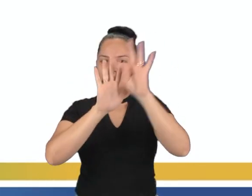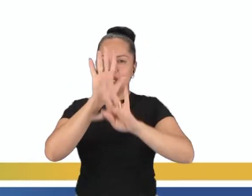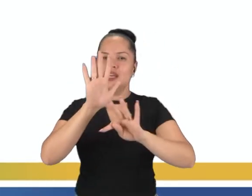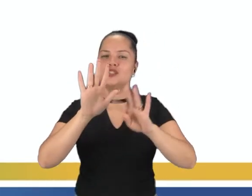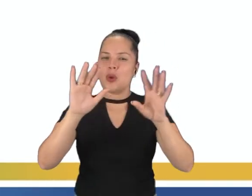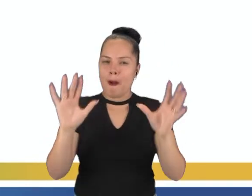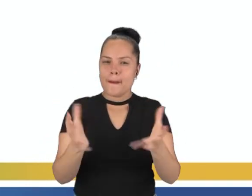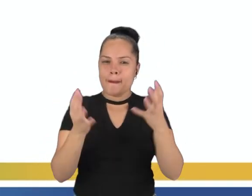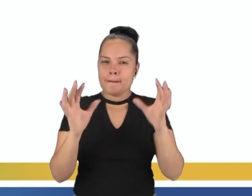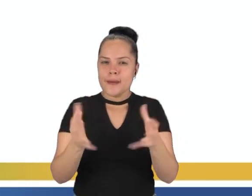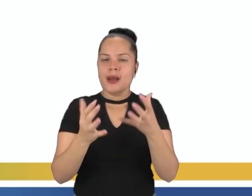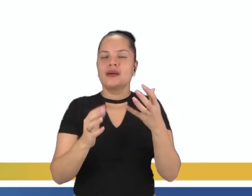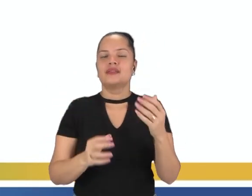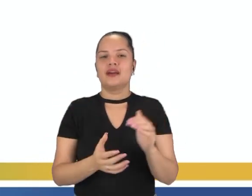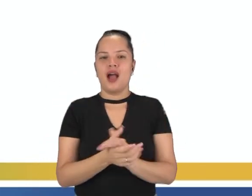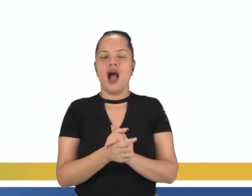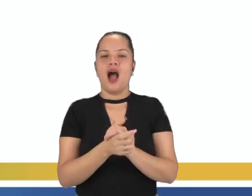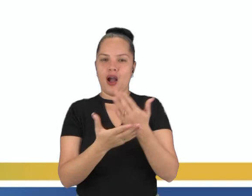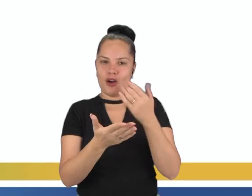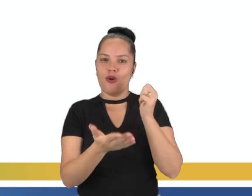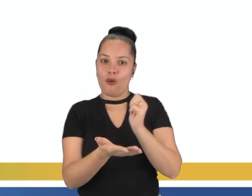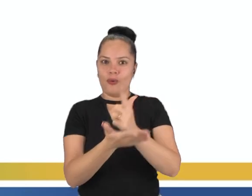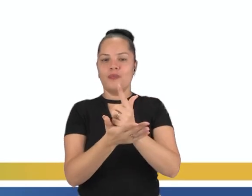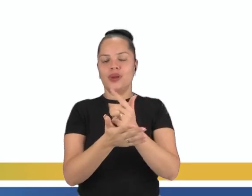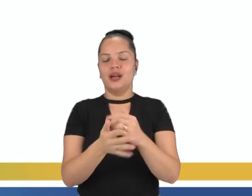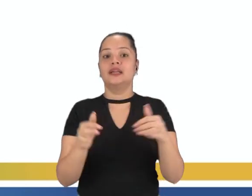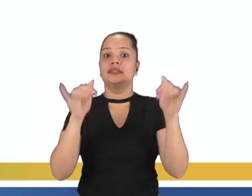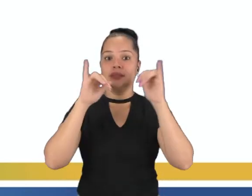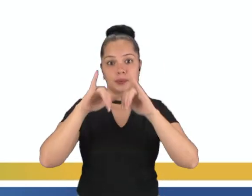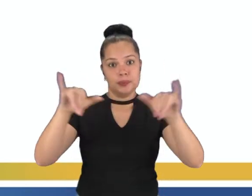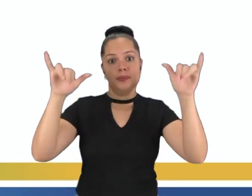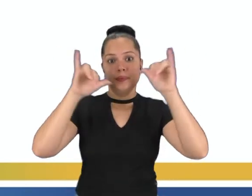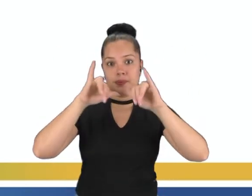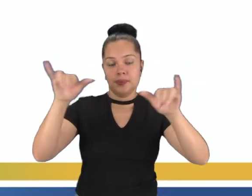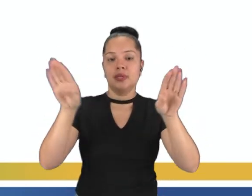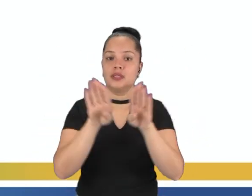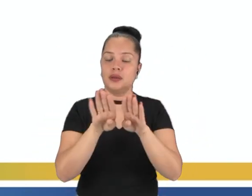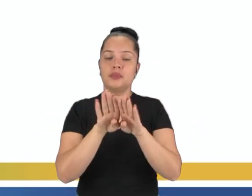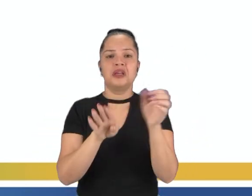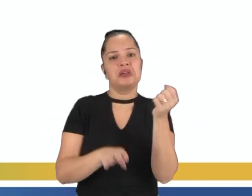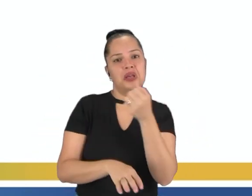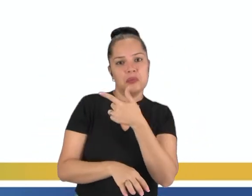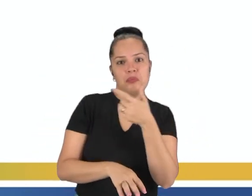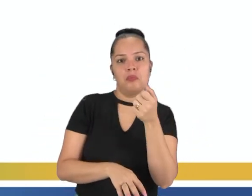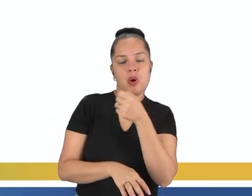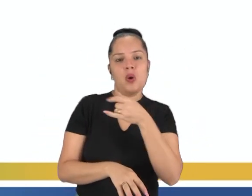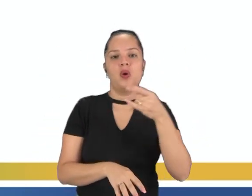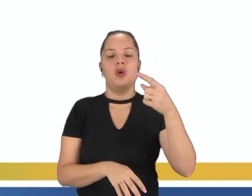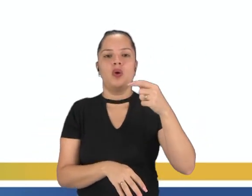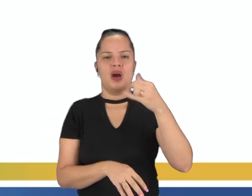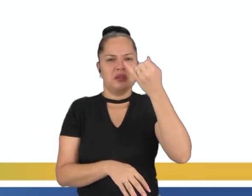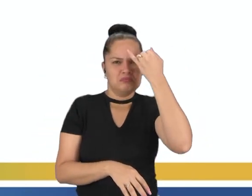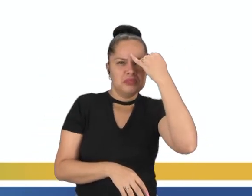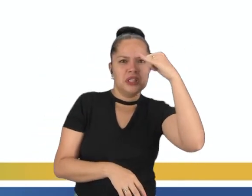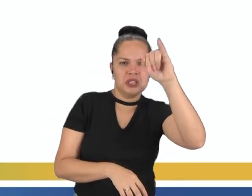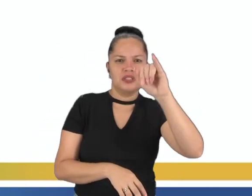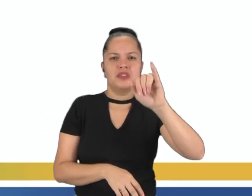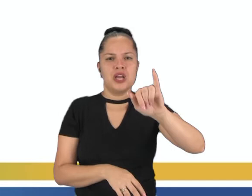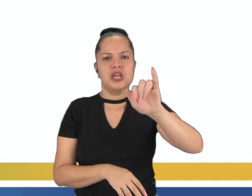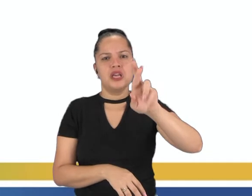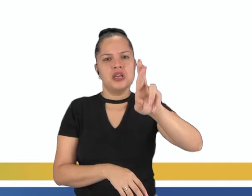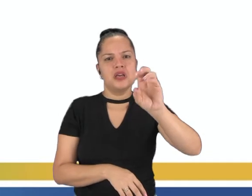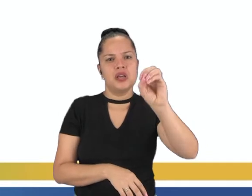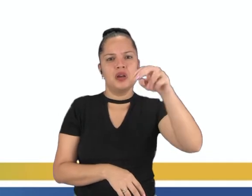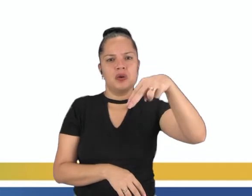atrativa. Bom, os anúncios publicitários também podem ter humor, ironia, criatividade, né? Os verbos